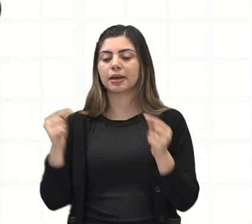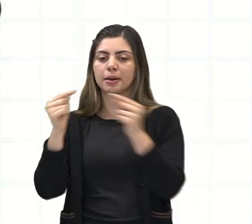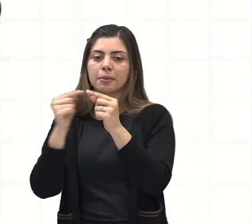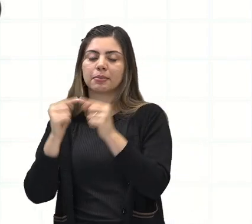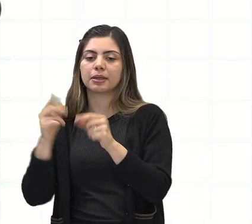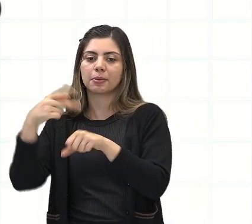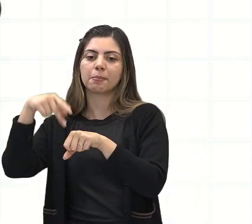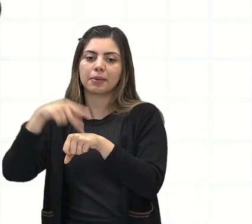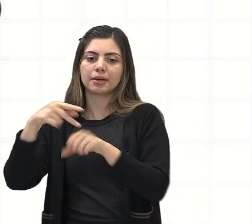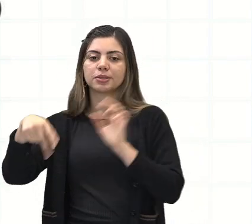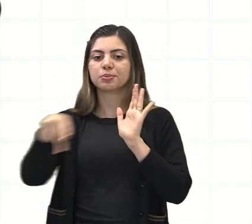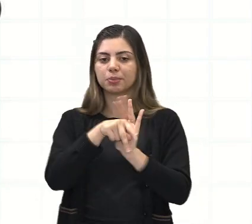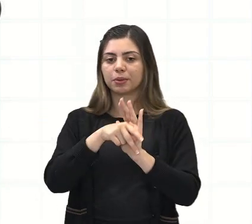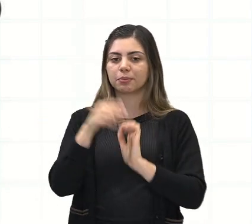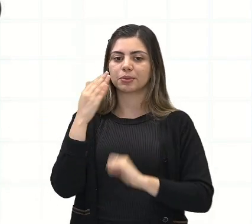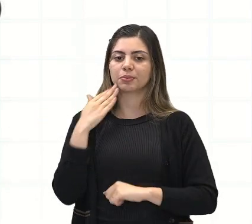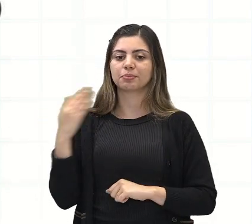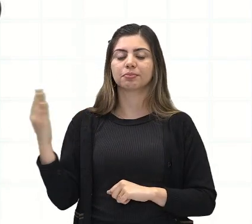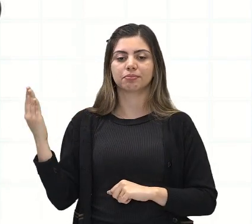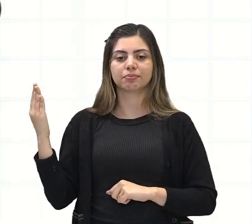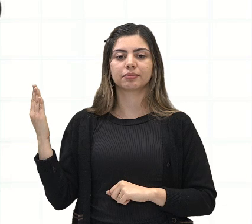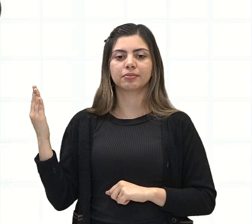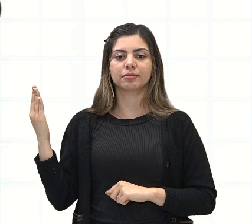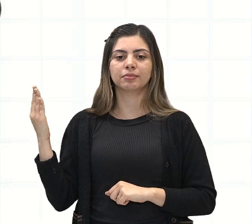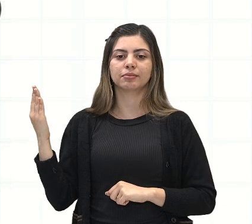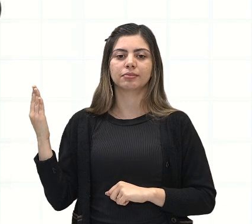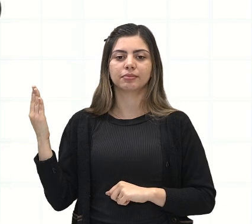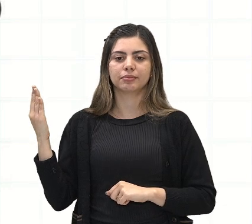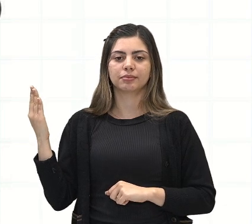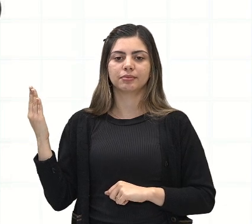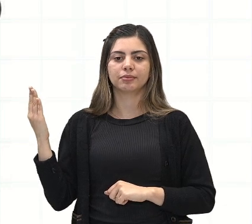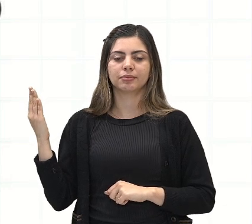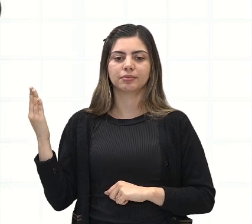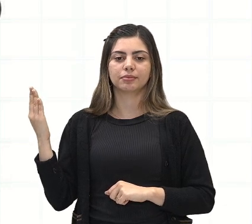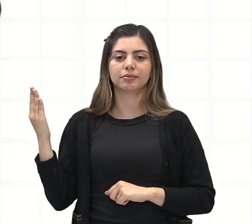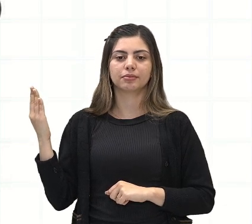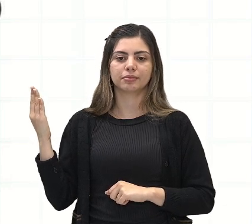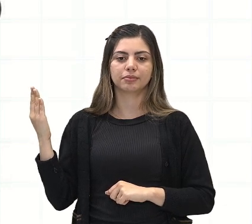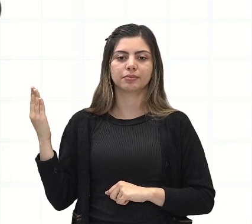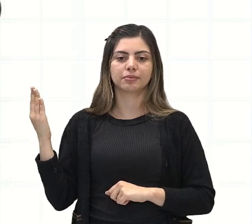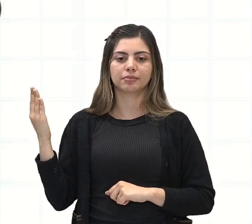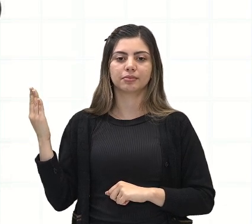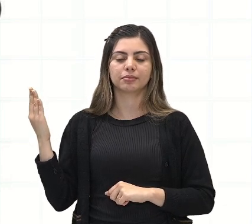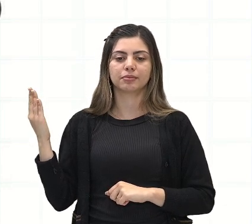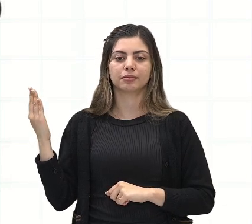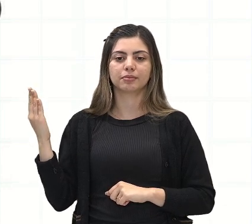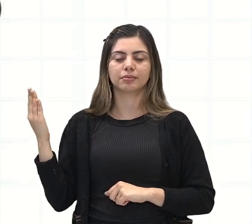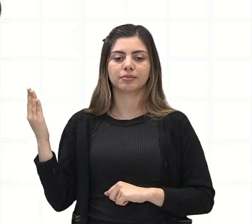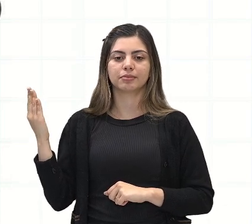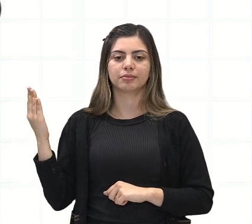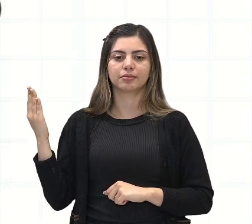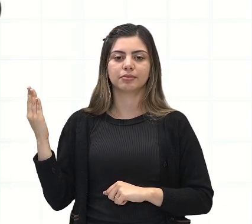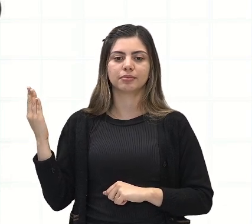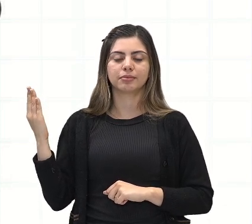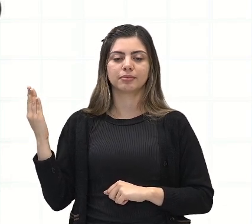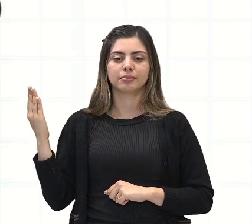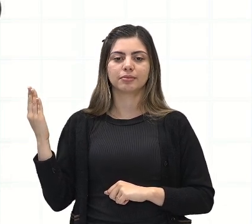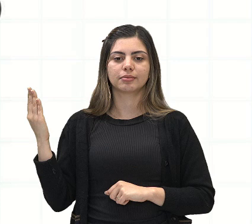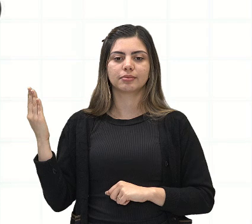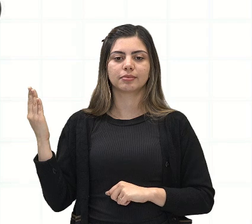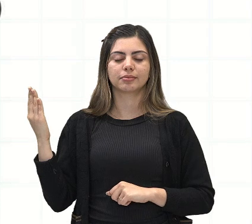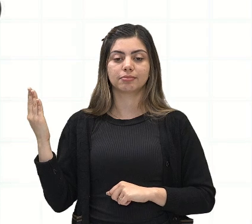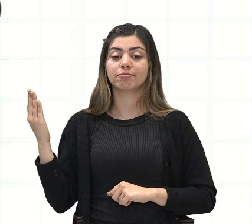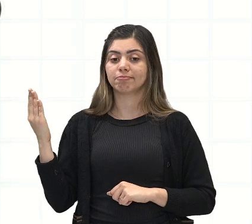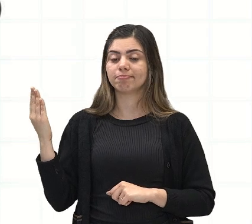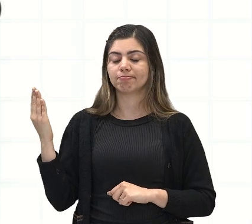francês, shopping center do inglês, short do inglês, show do inglês e Winchester também